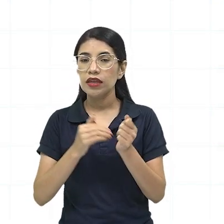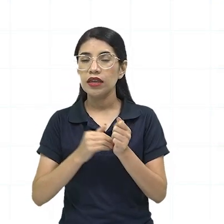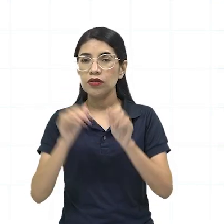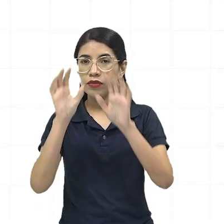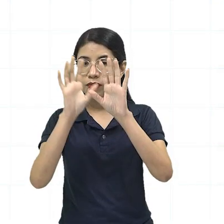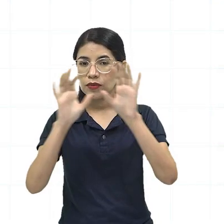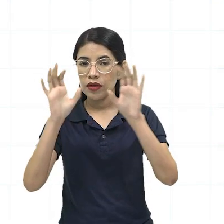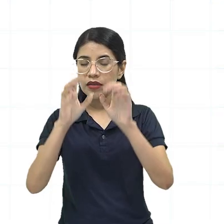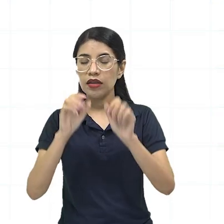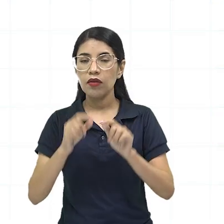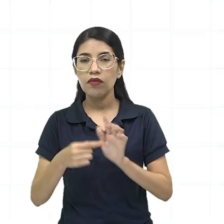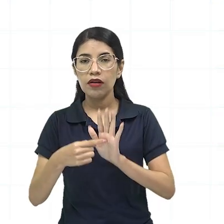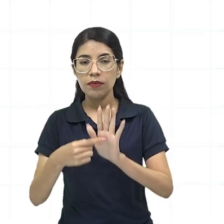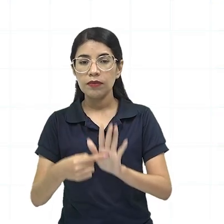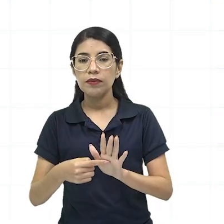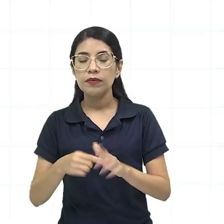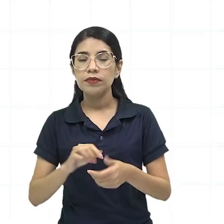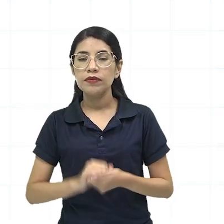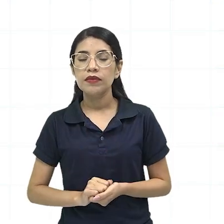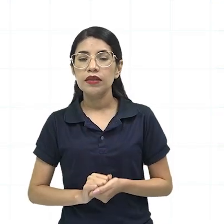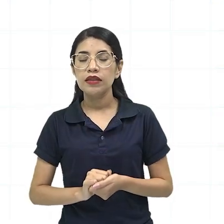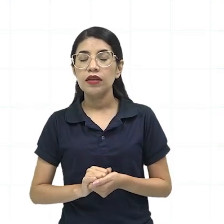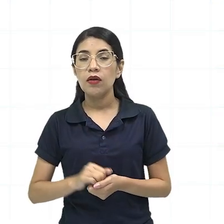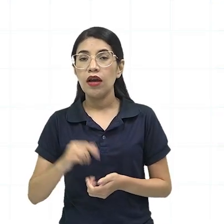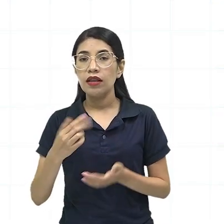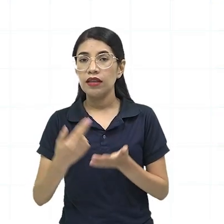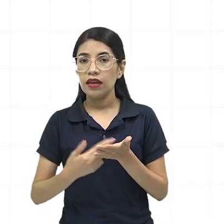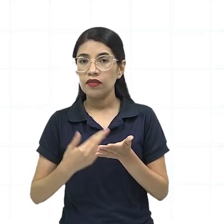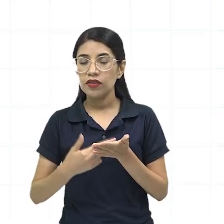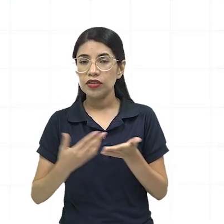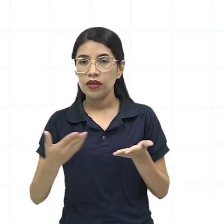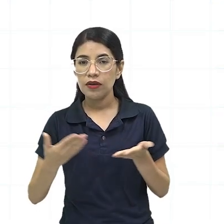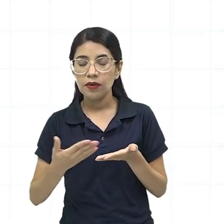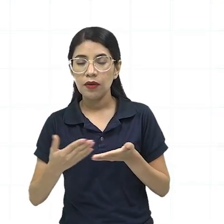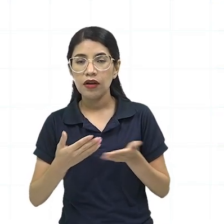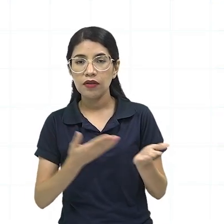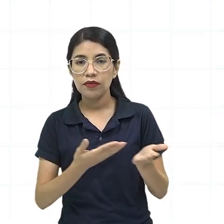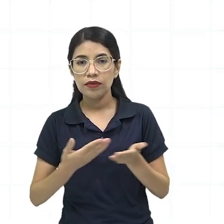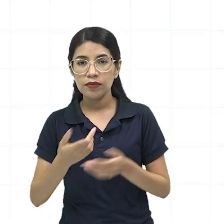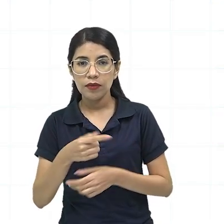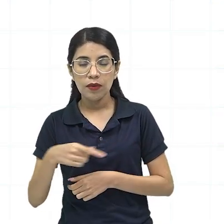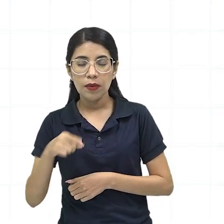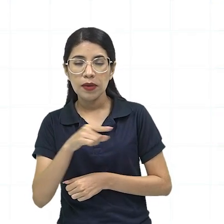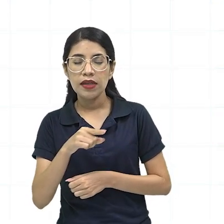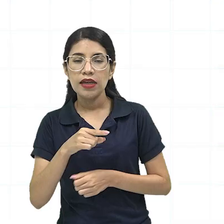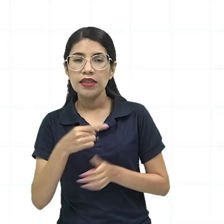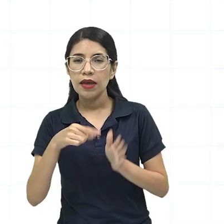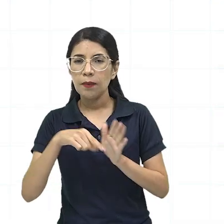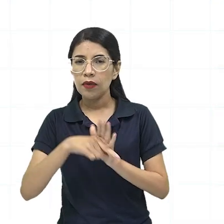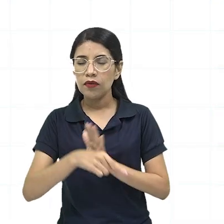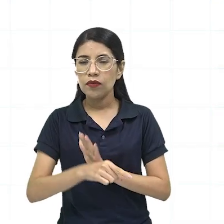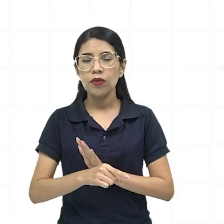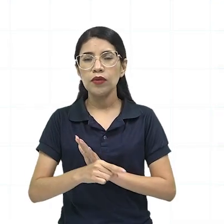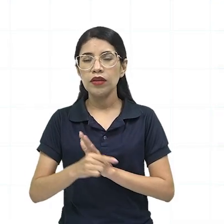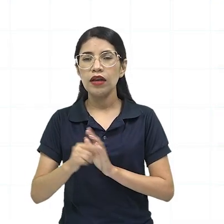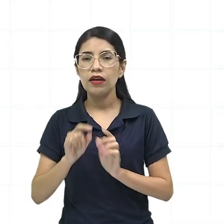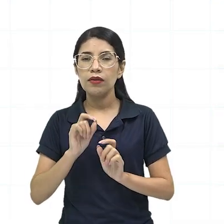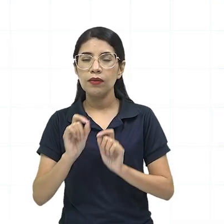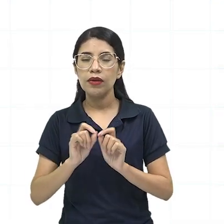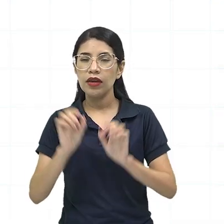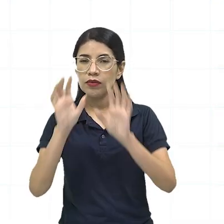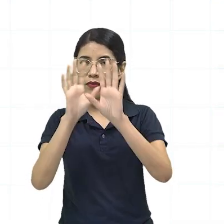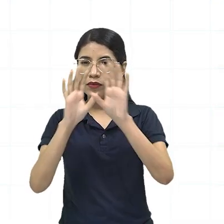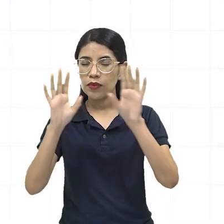revelado, temos o planeta, o astronauta. Nesta edição especial, convidamos você a mergulhar nas profundezas do cosmos